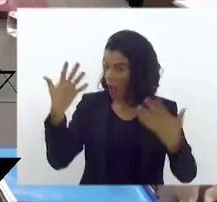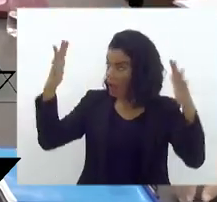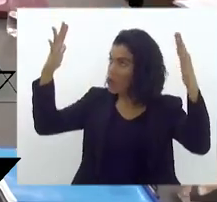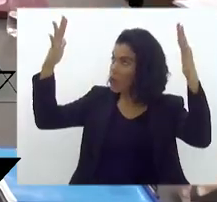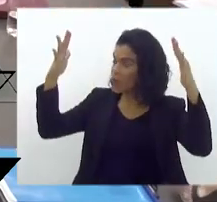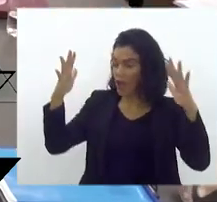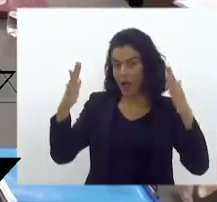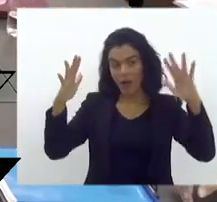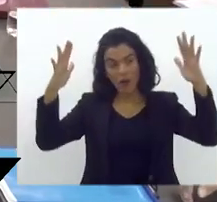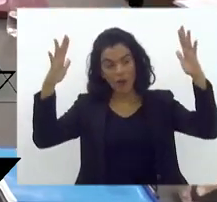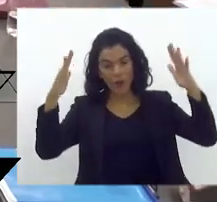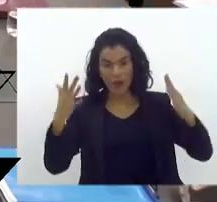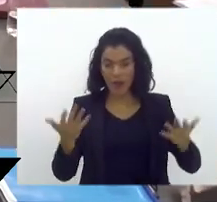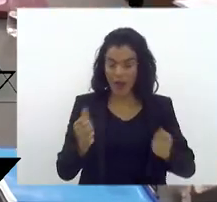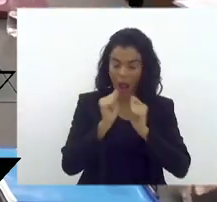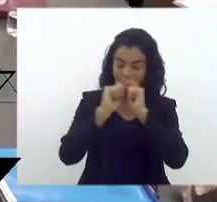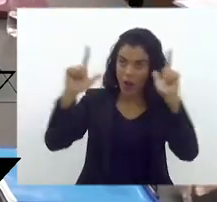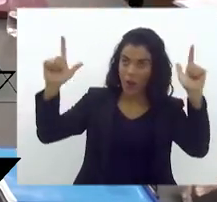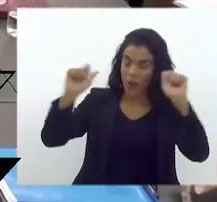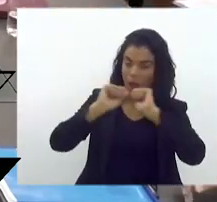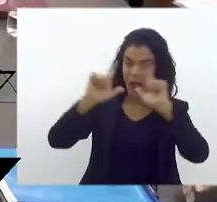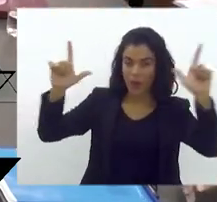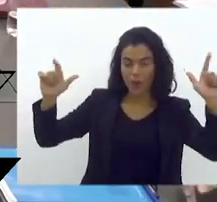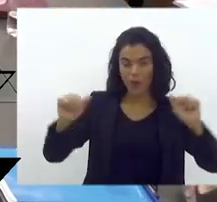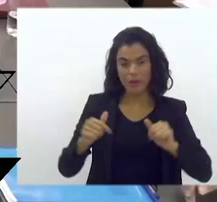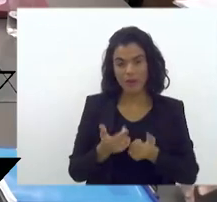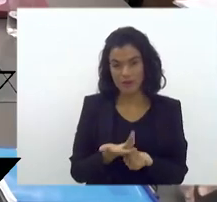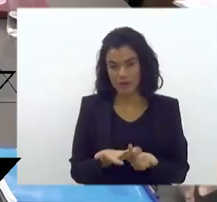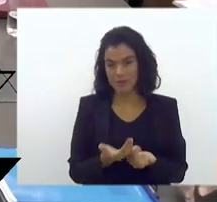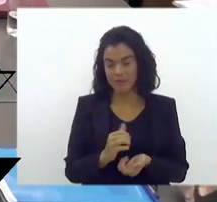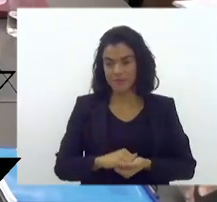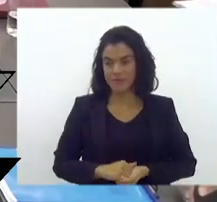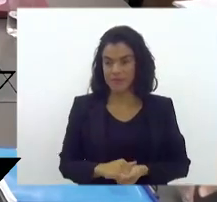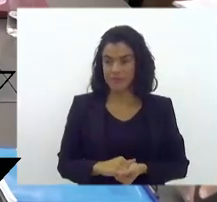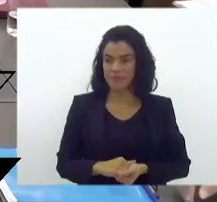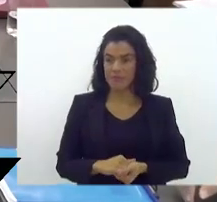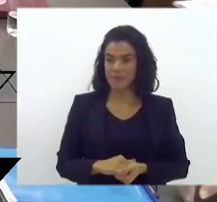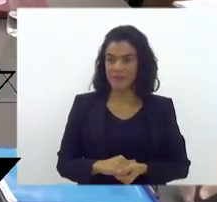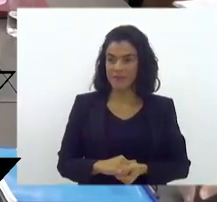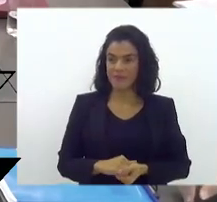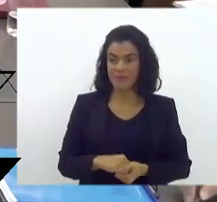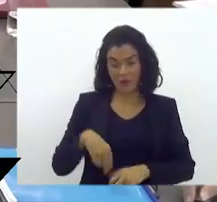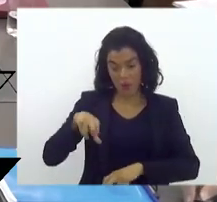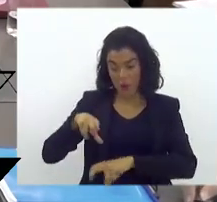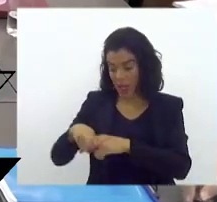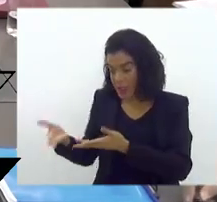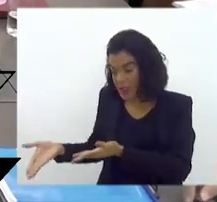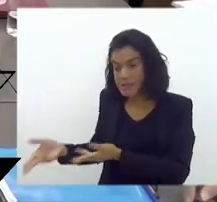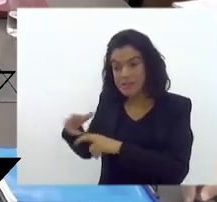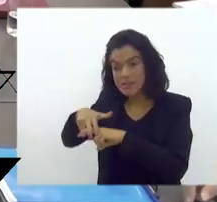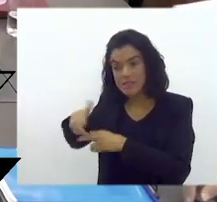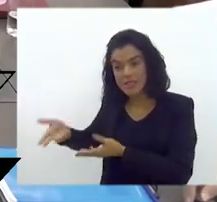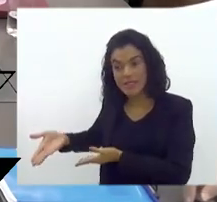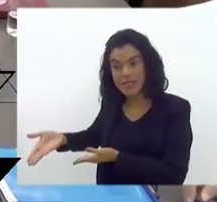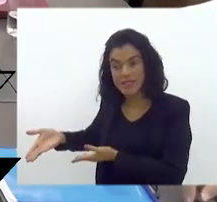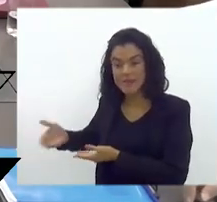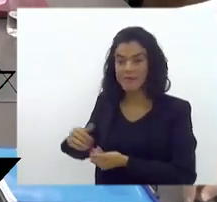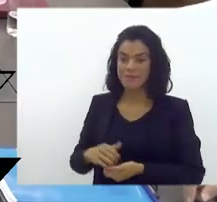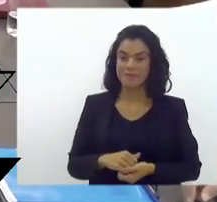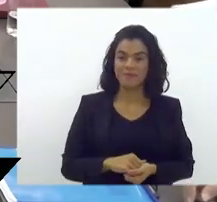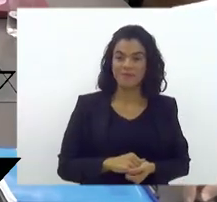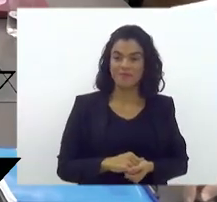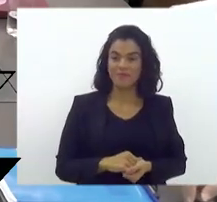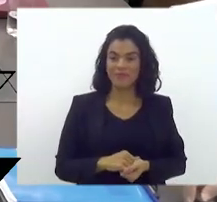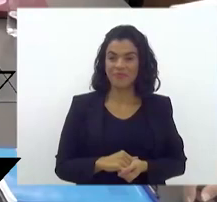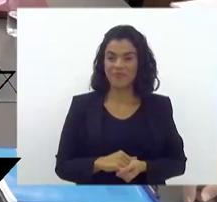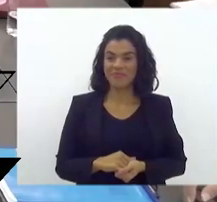aleluia. Aqui, ó, lá do deputado Mink, que tem uma cadeira aqui, senta aqui conosco. Eu sou